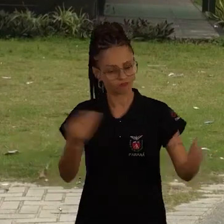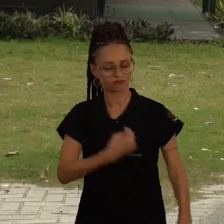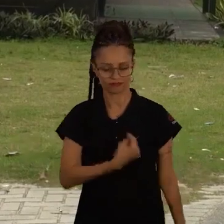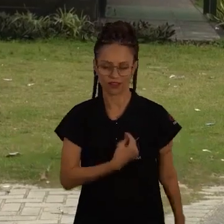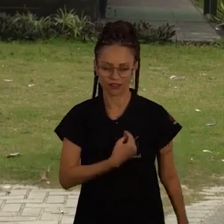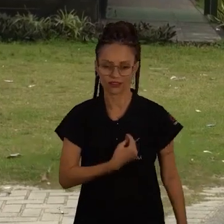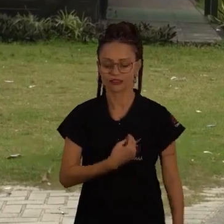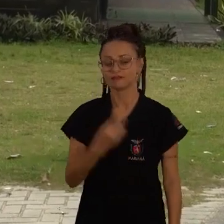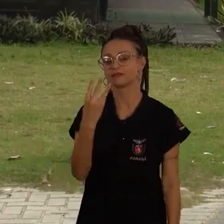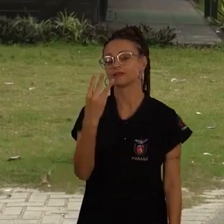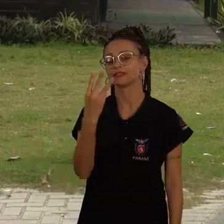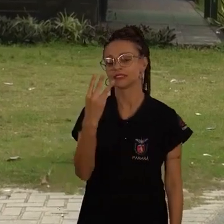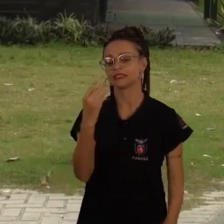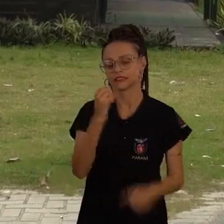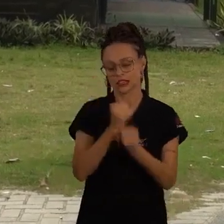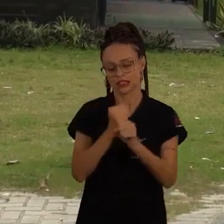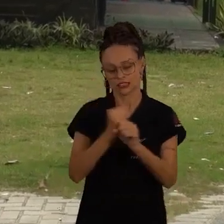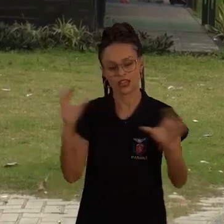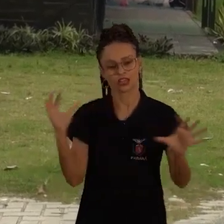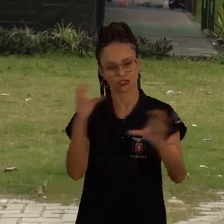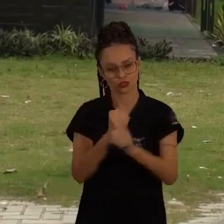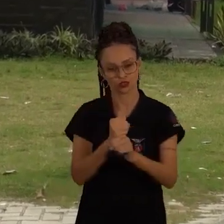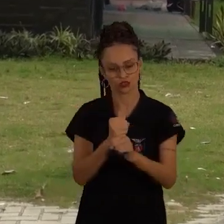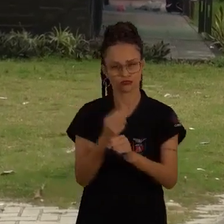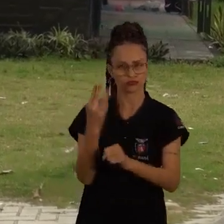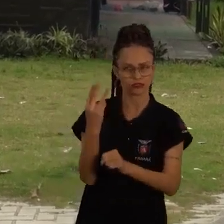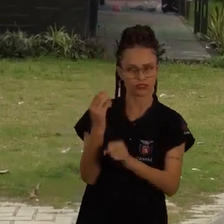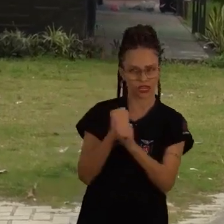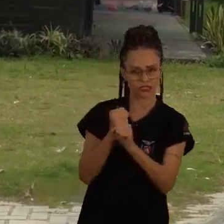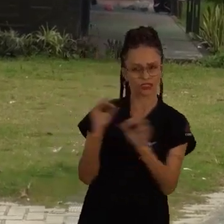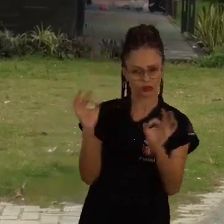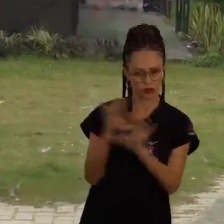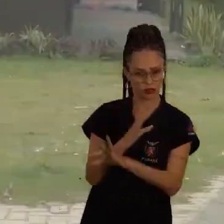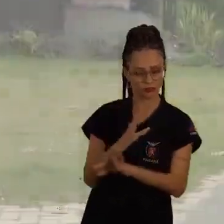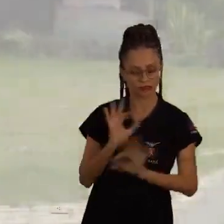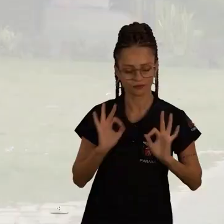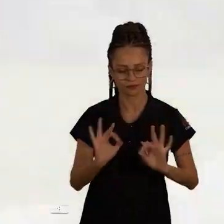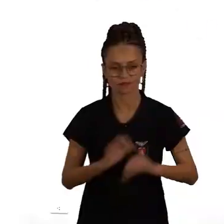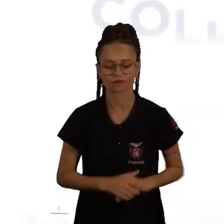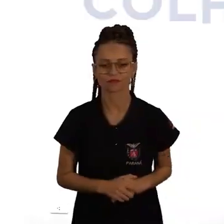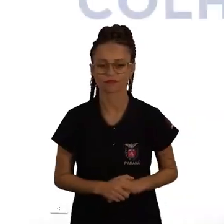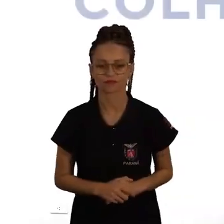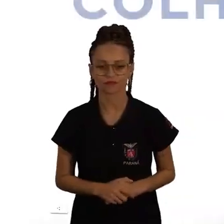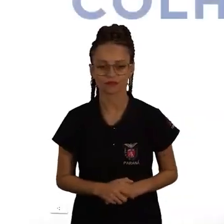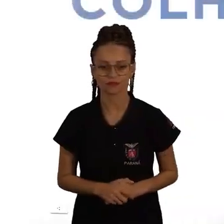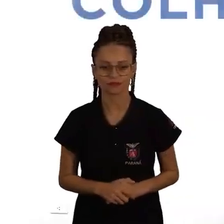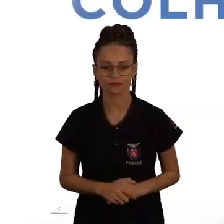existe, já tá 3 anos, vai fazer 3 anos. Ou fez 3 anos, se eu não me engano.